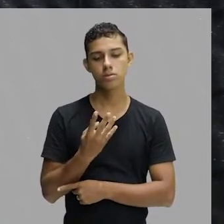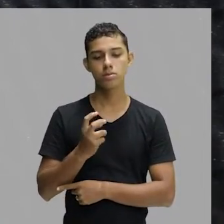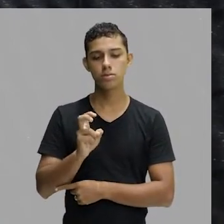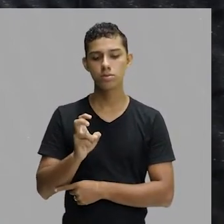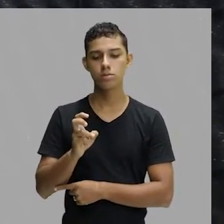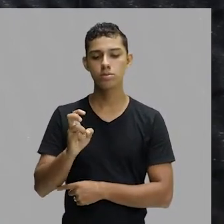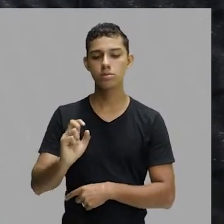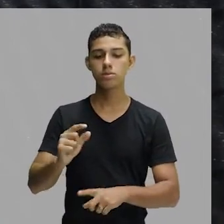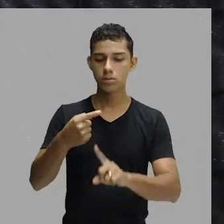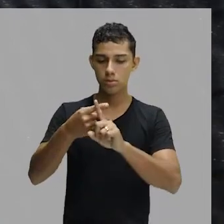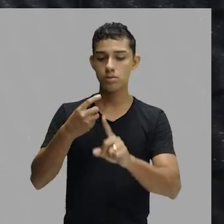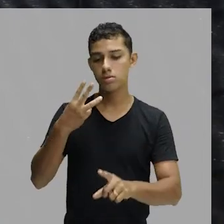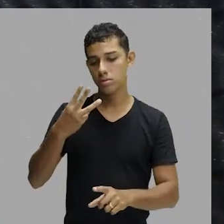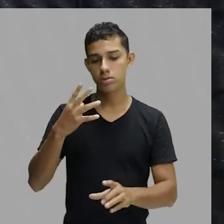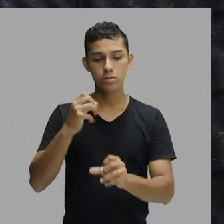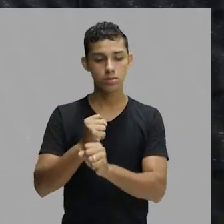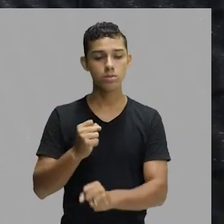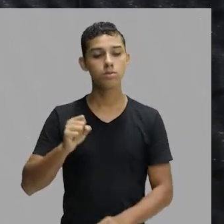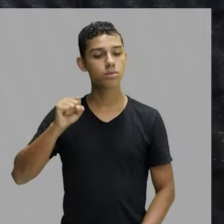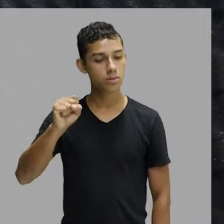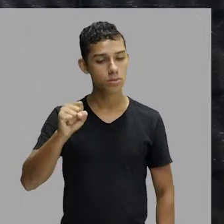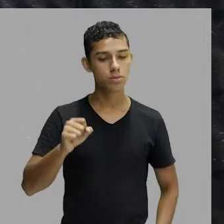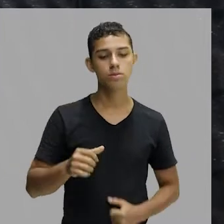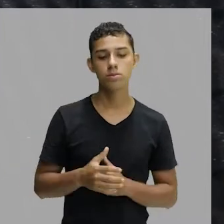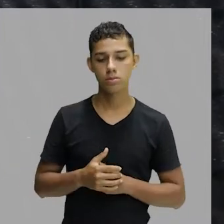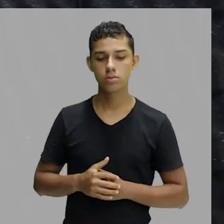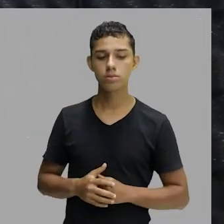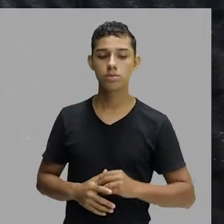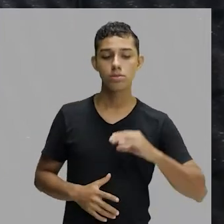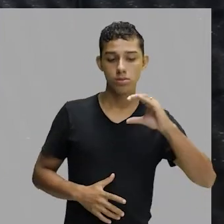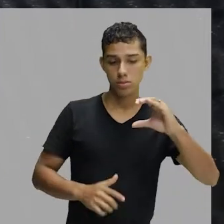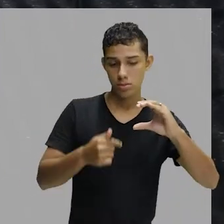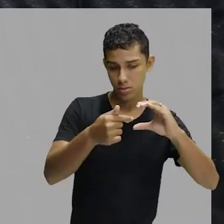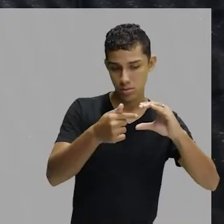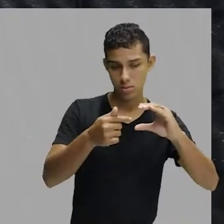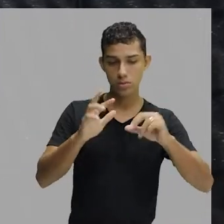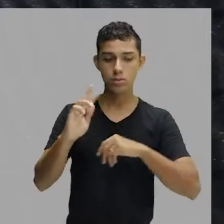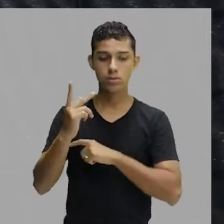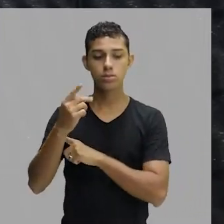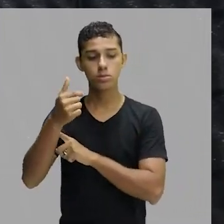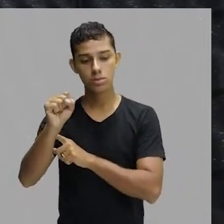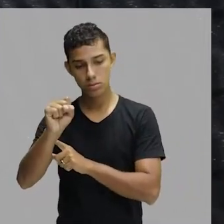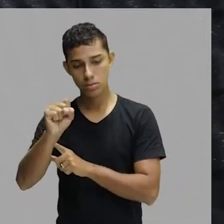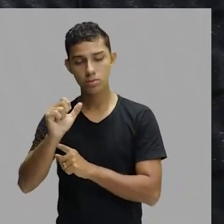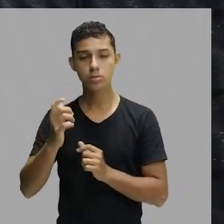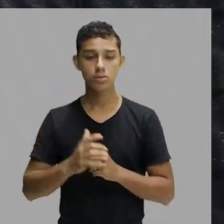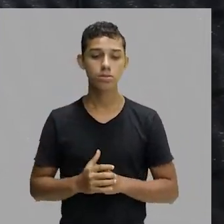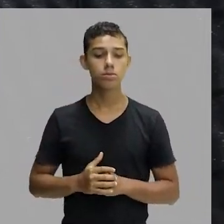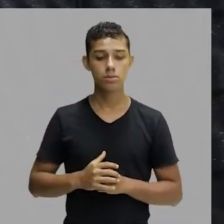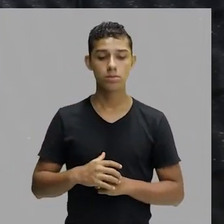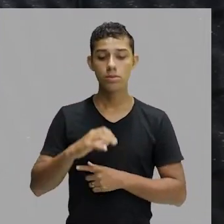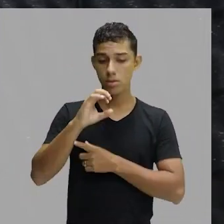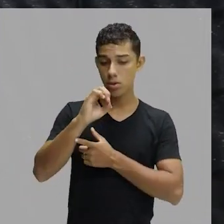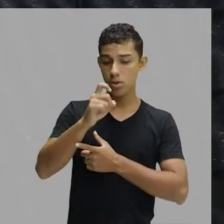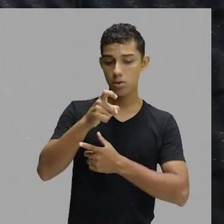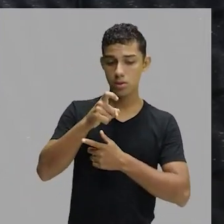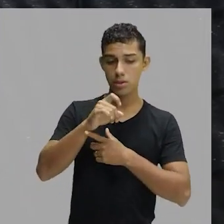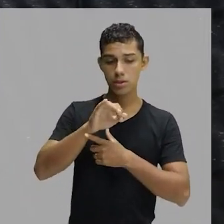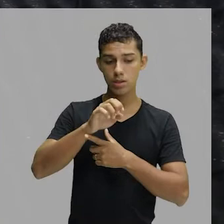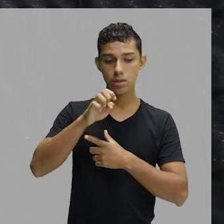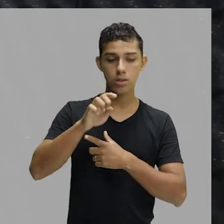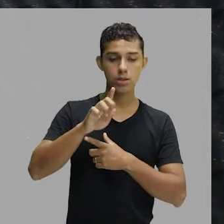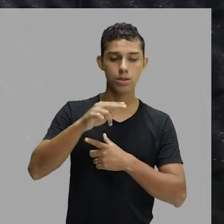3, 8. 8 hidrogênios, C7H8, mais um átomo de oxigênio,